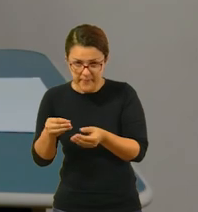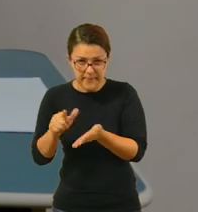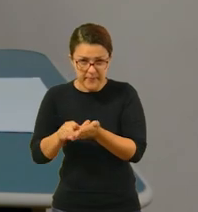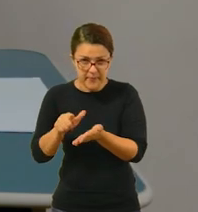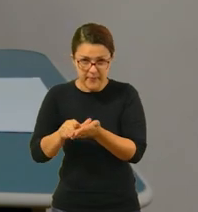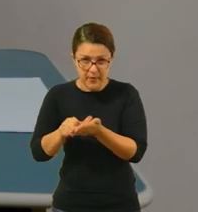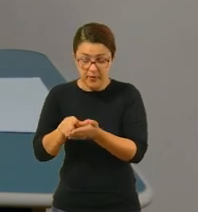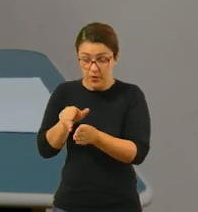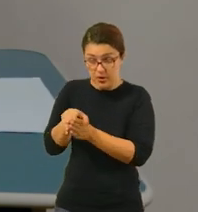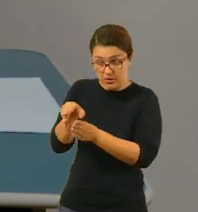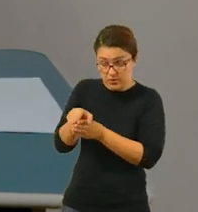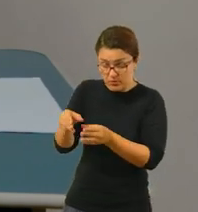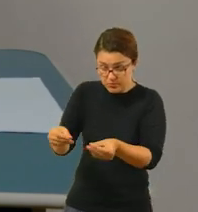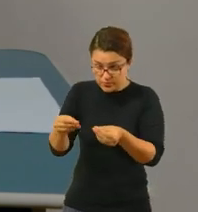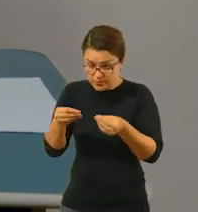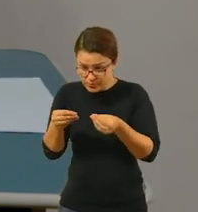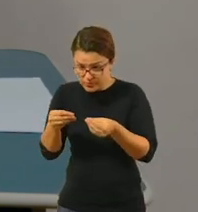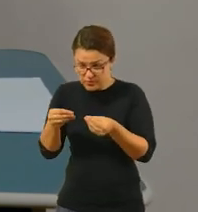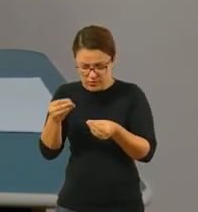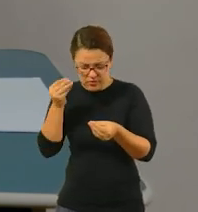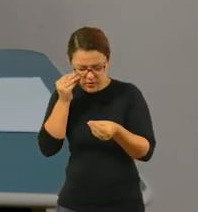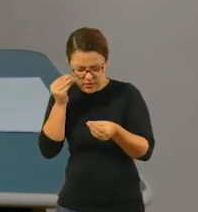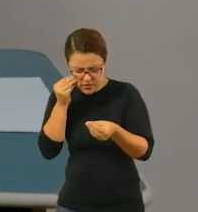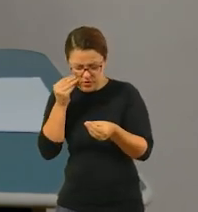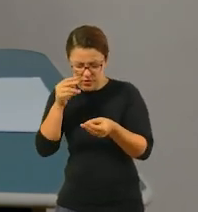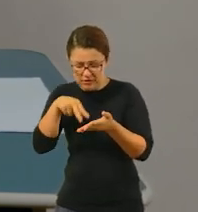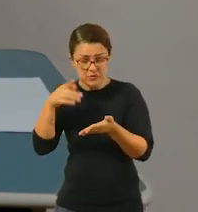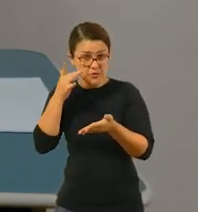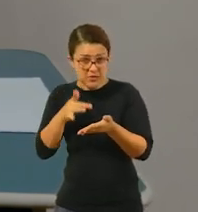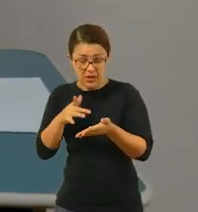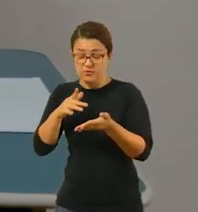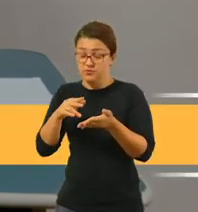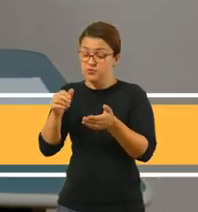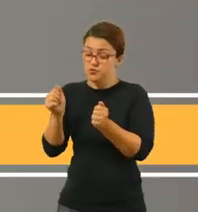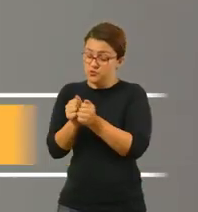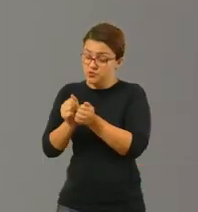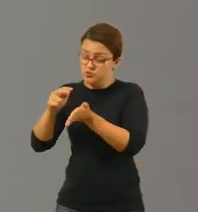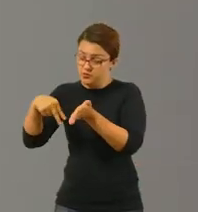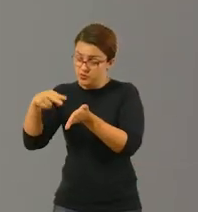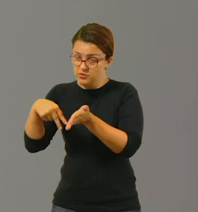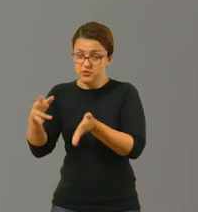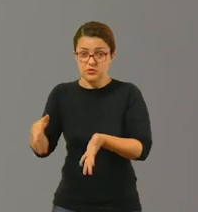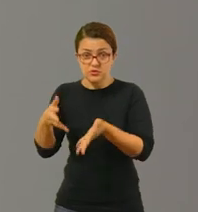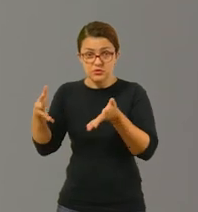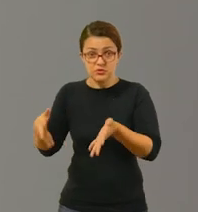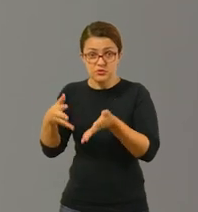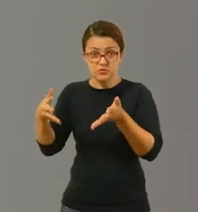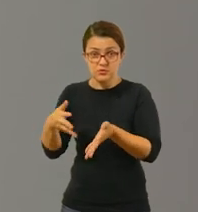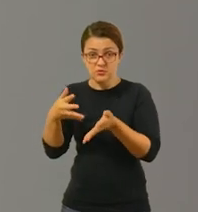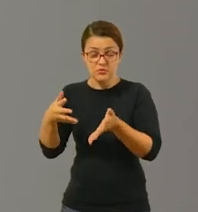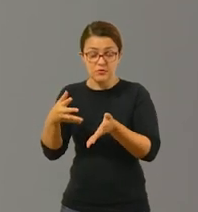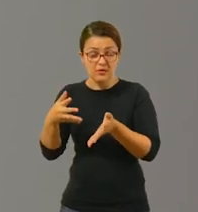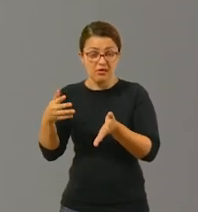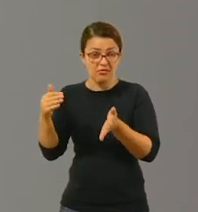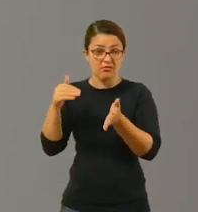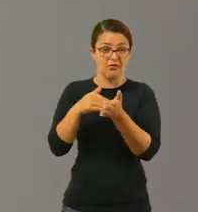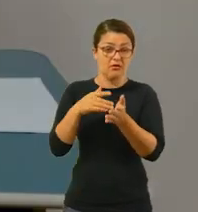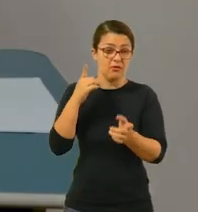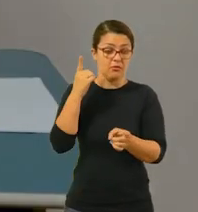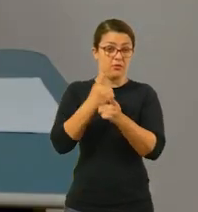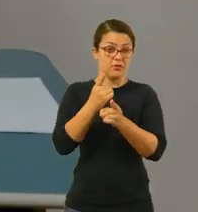diante. Estimule também que quando ele encontrar essa pista, ele tente ler. Caso não consiga, você